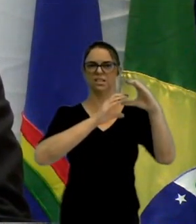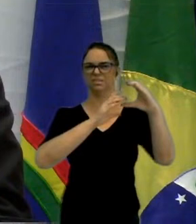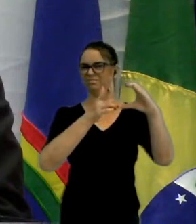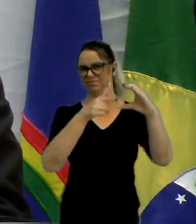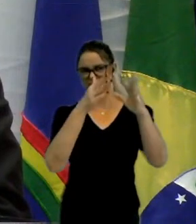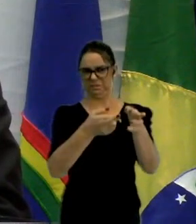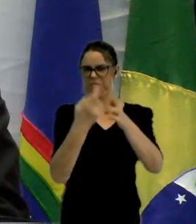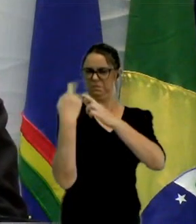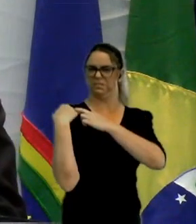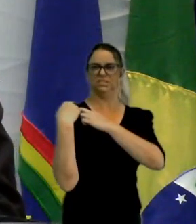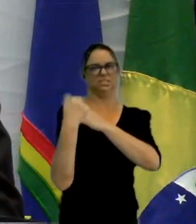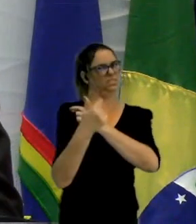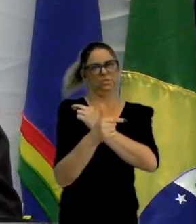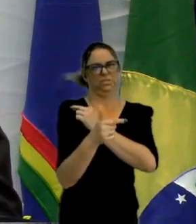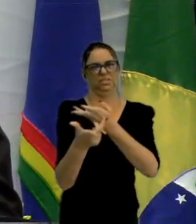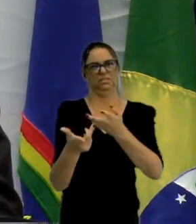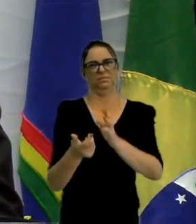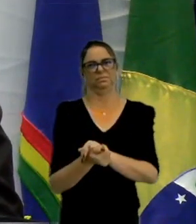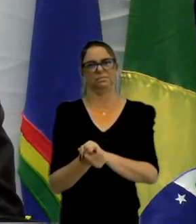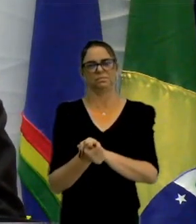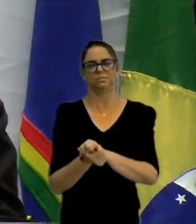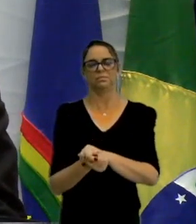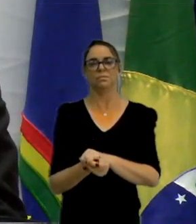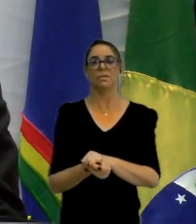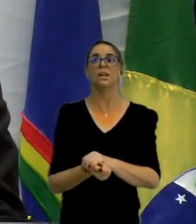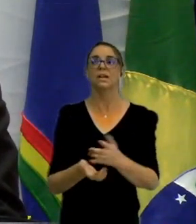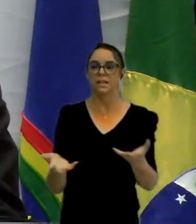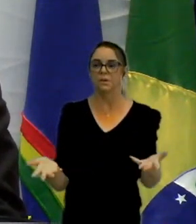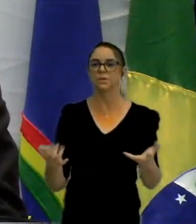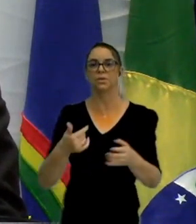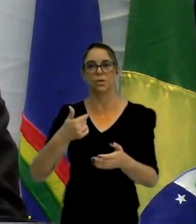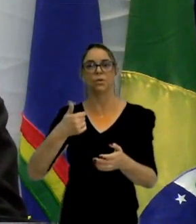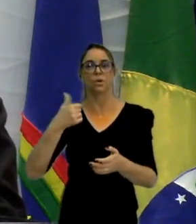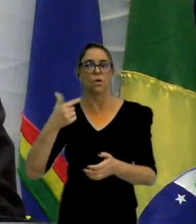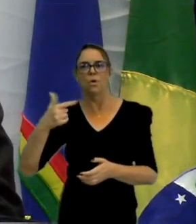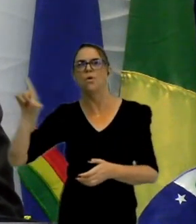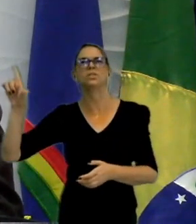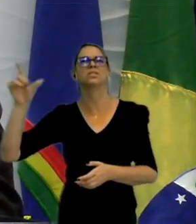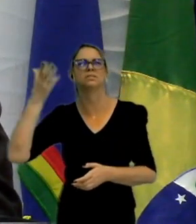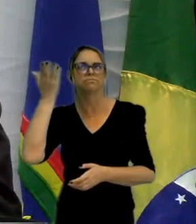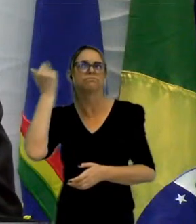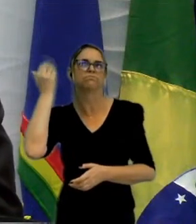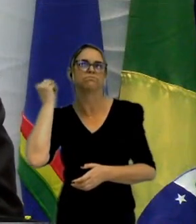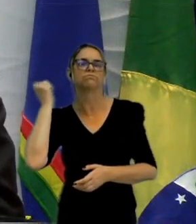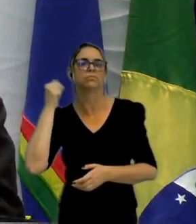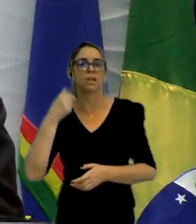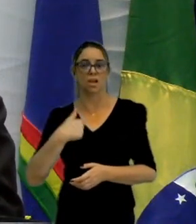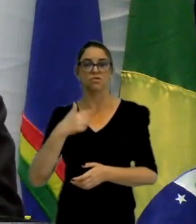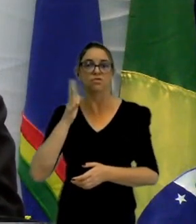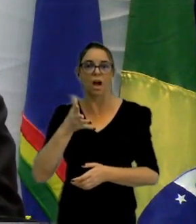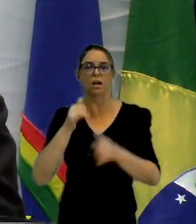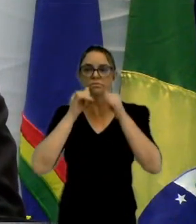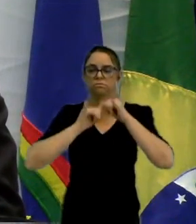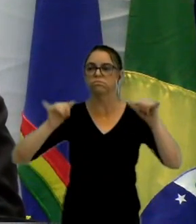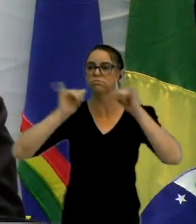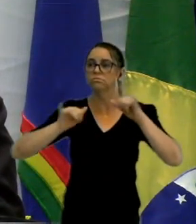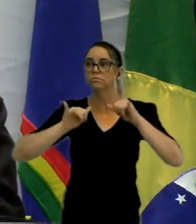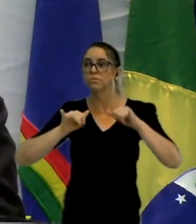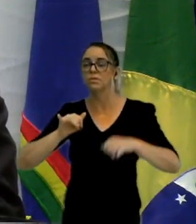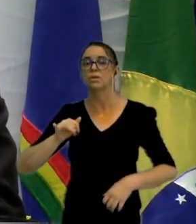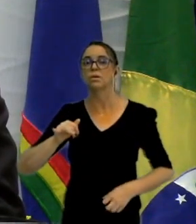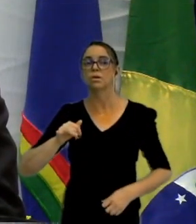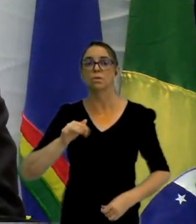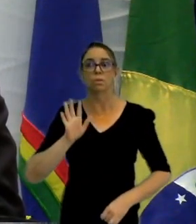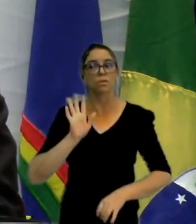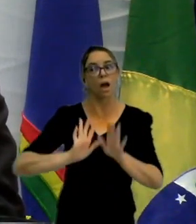torneiras dos nossos municípios. Então, já vim aqui em outras oportunidades alertar para essa situação, que chega a ser